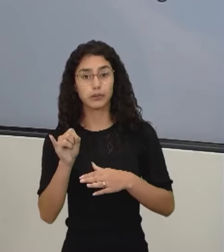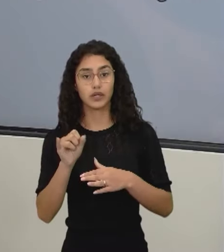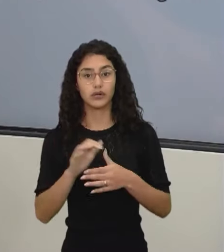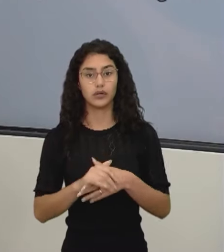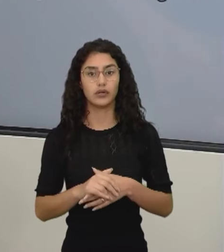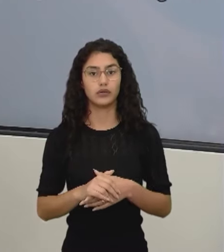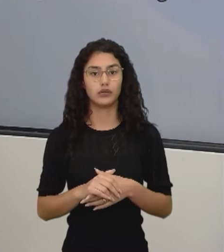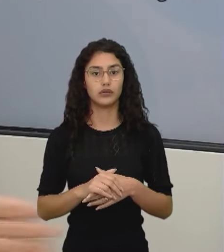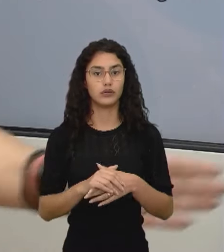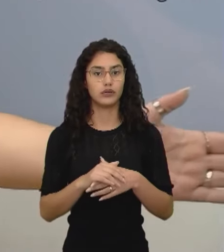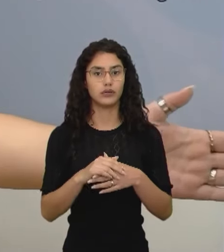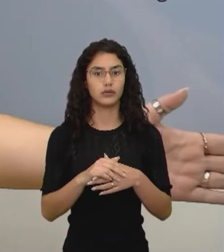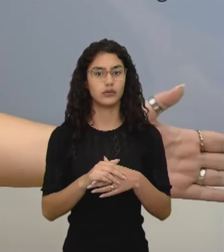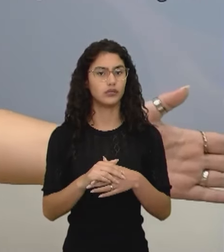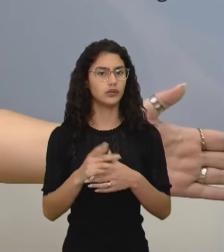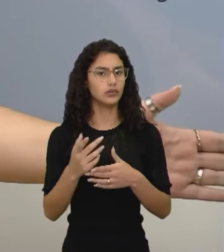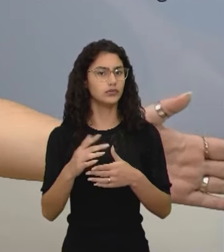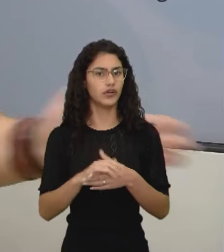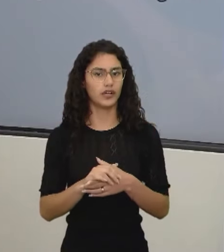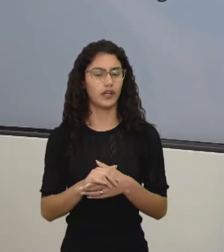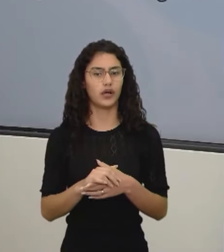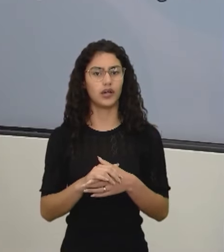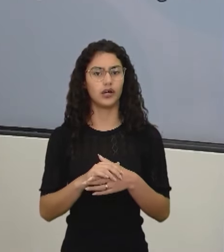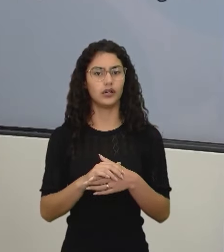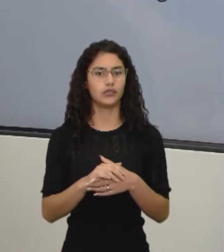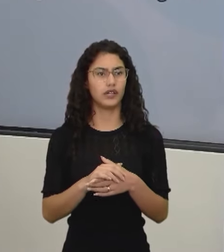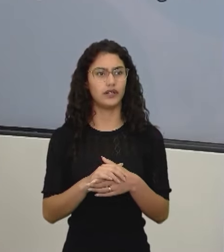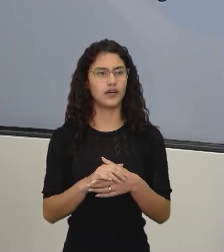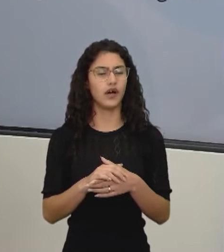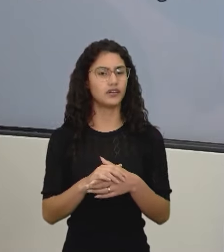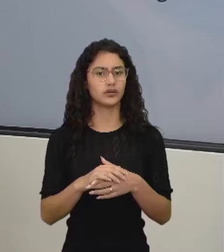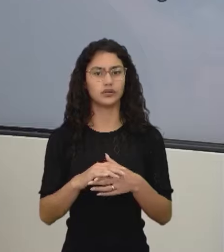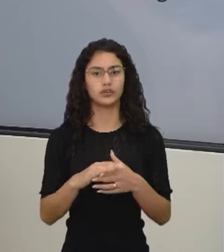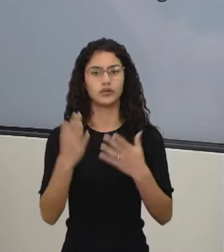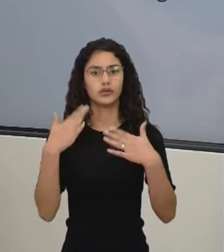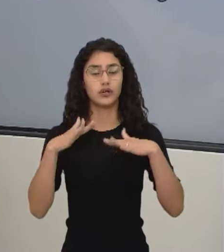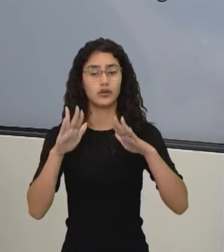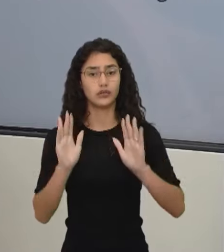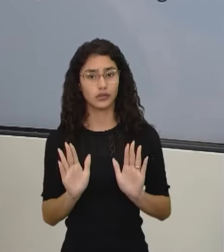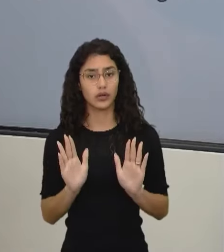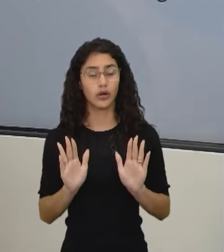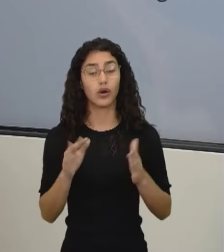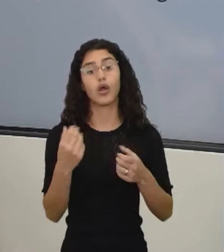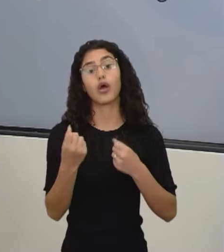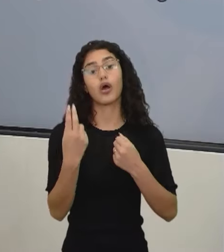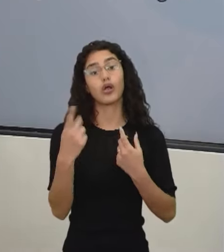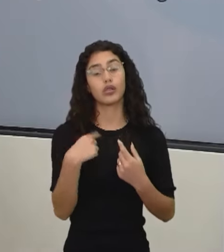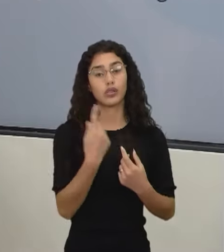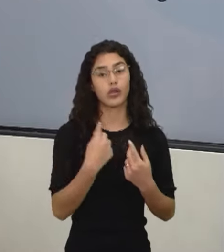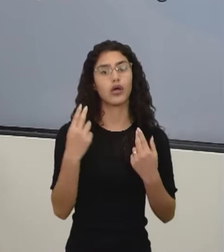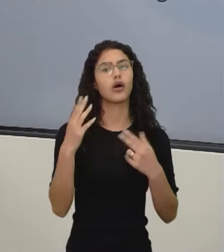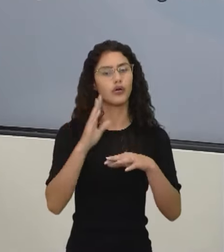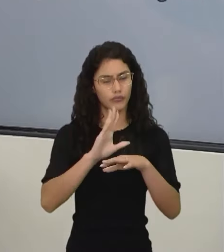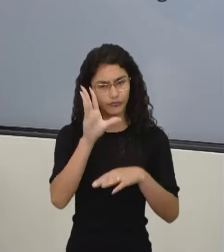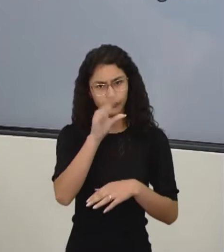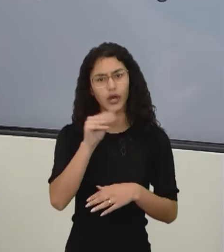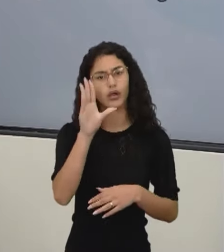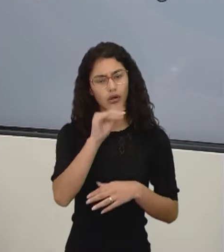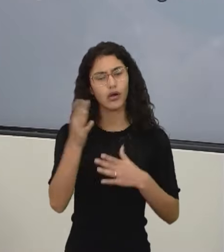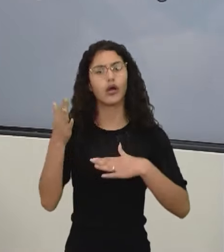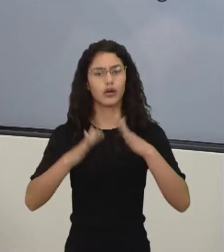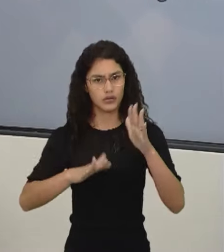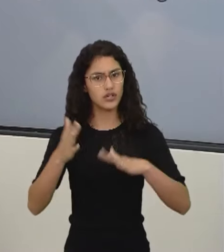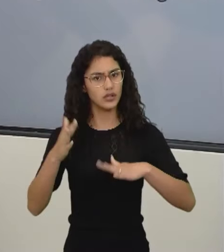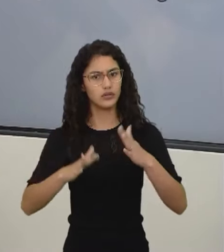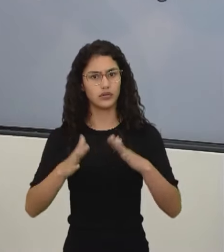celular e jogar ele pra frente, ele não vai pra cá. Não vai pra trás, né? Então, por isso que a gente falou, ele deve ter feito 700 vezes, por